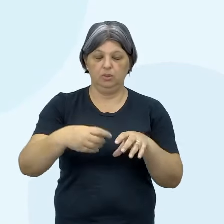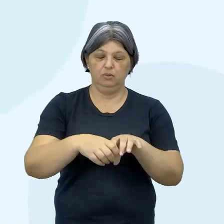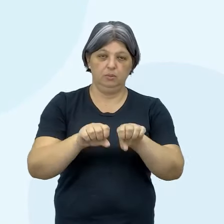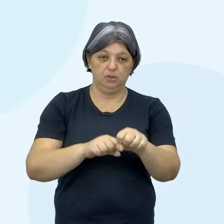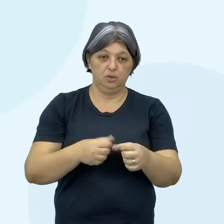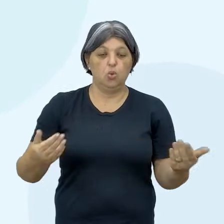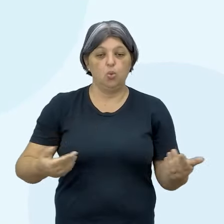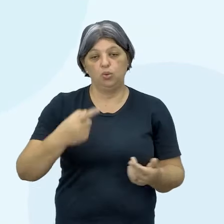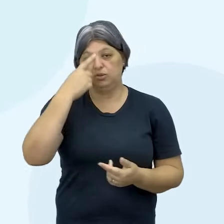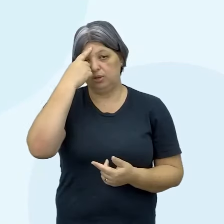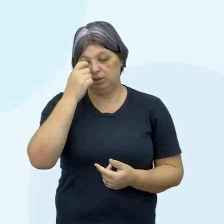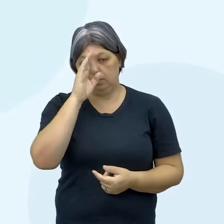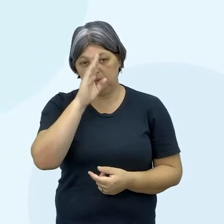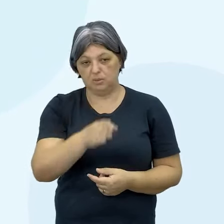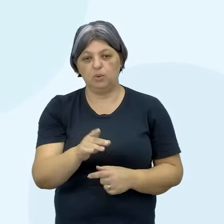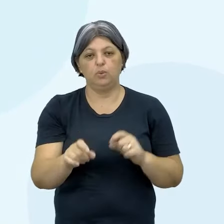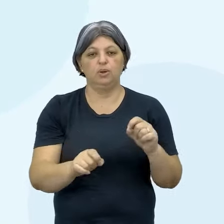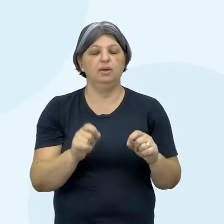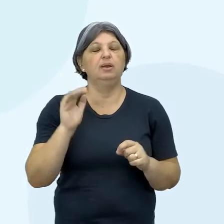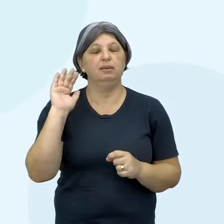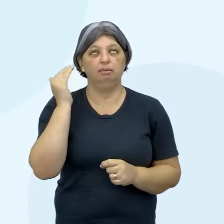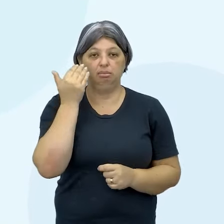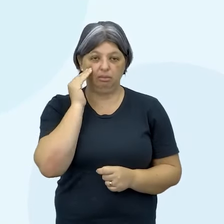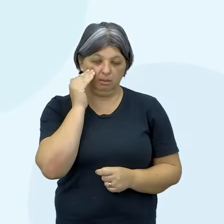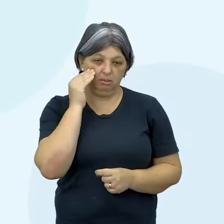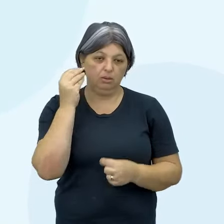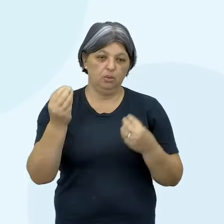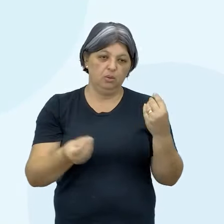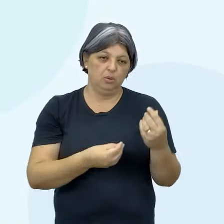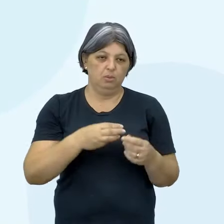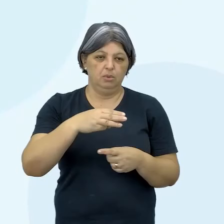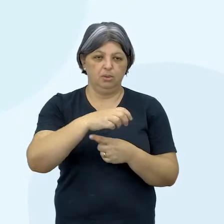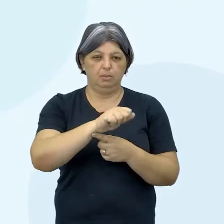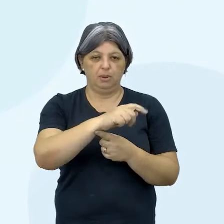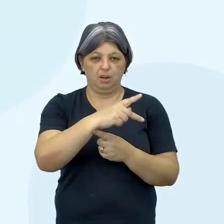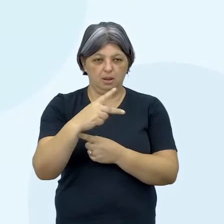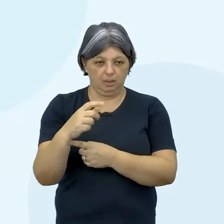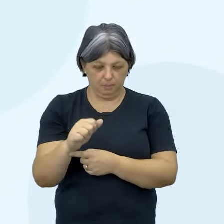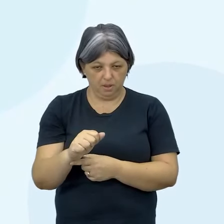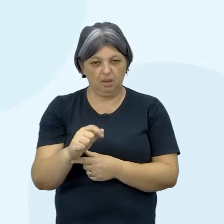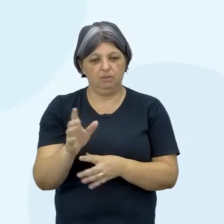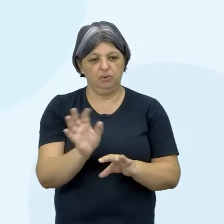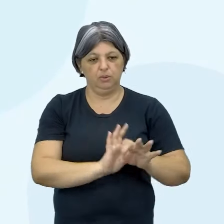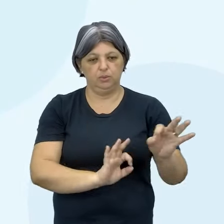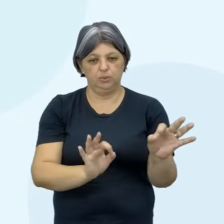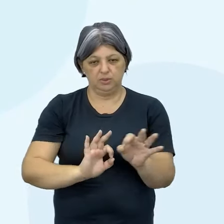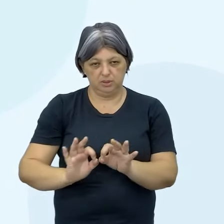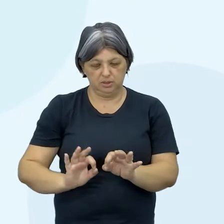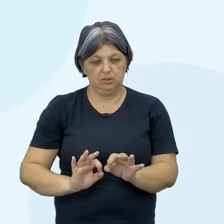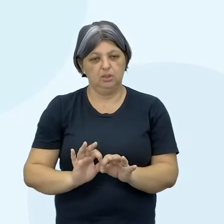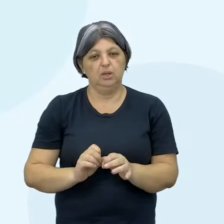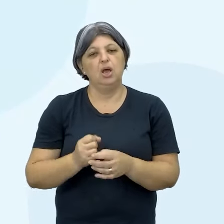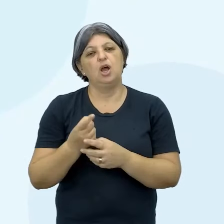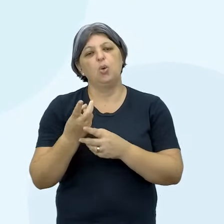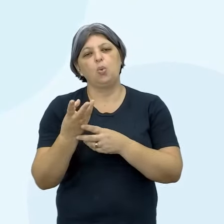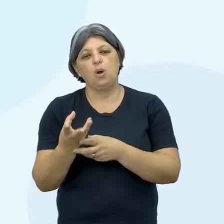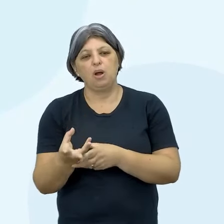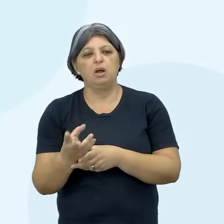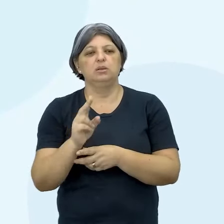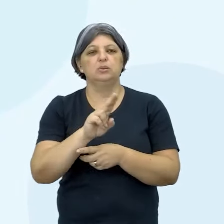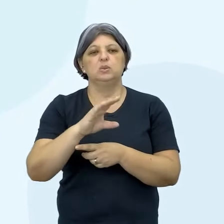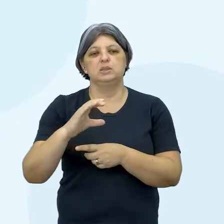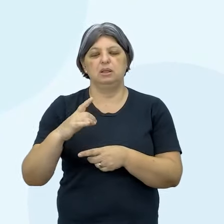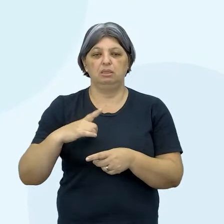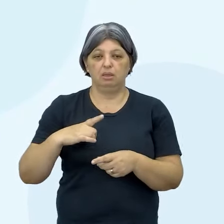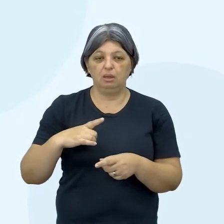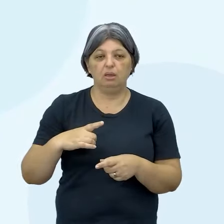ideia principal é vocês entenderem como é que o mapa está organizado, quantas unidades curriculares tem, o que